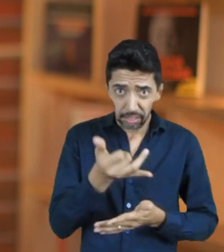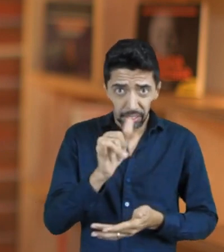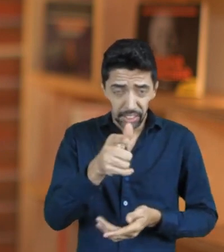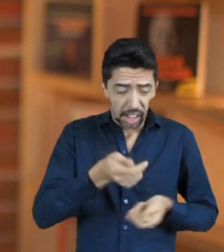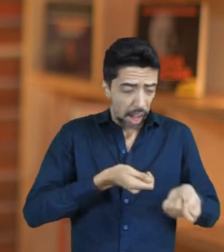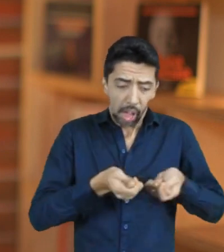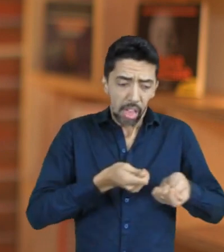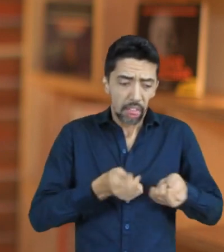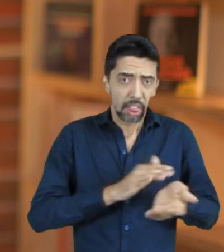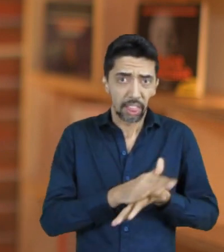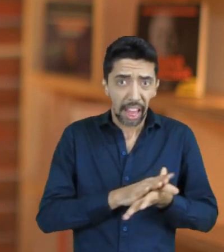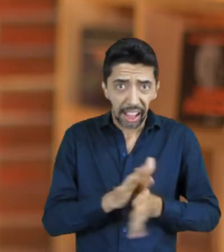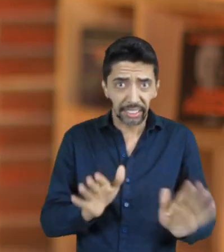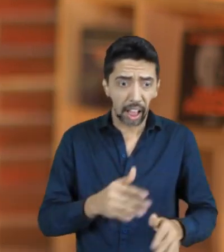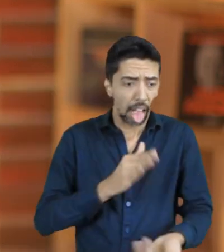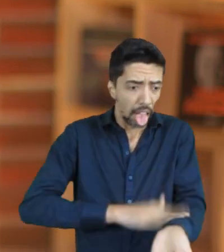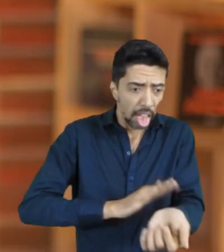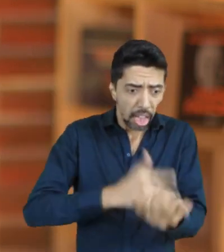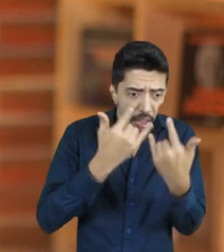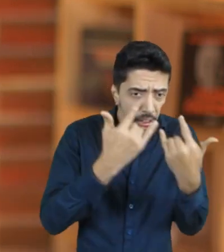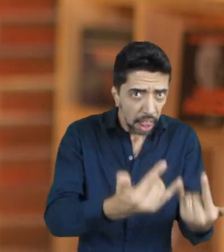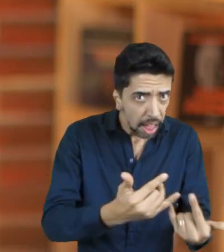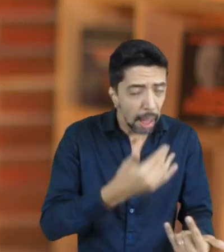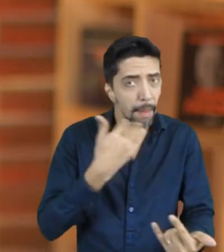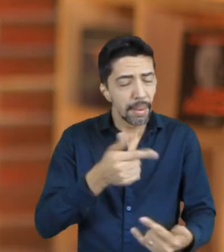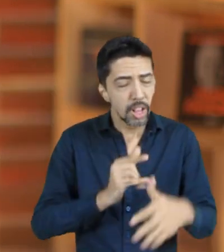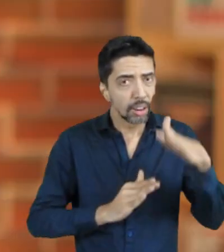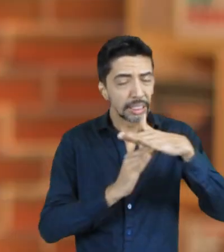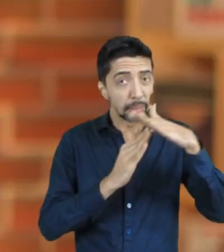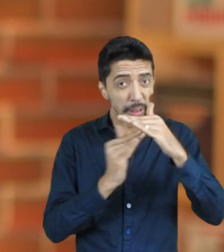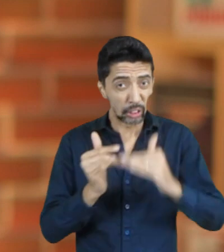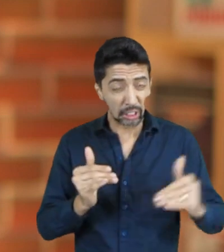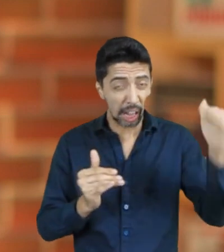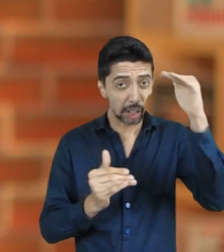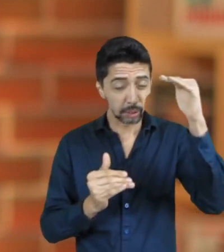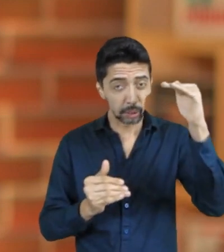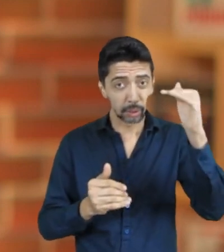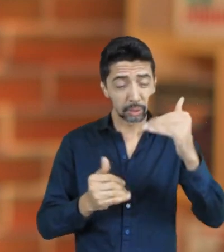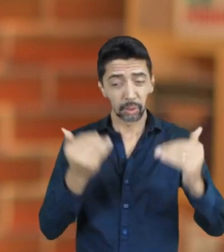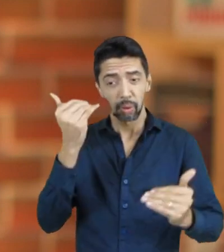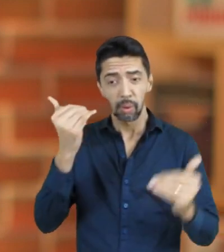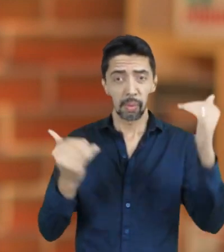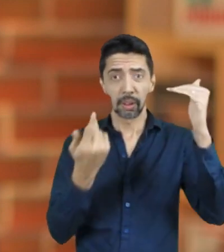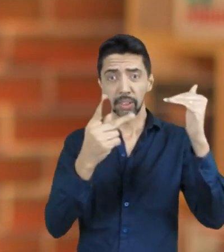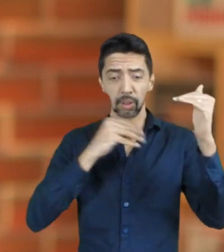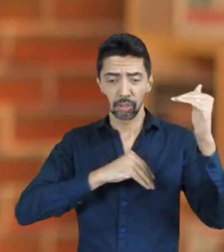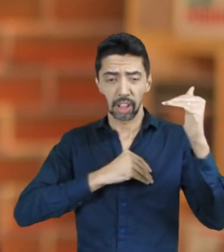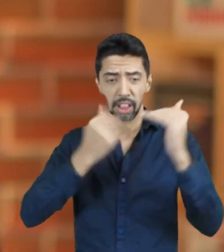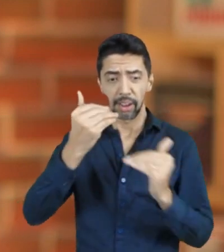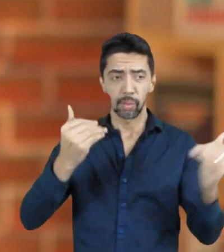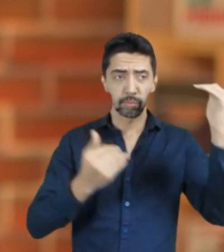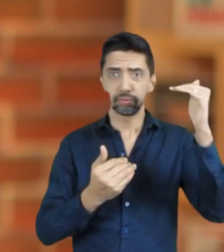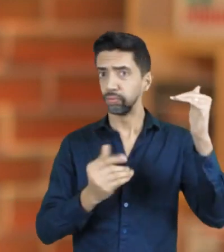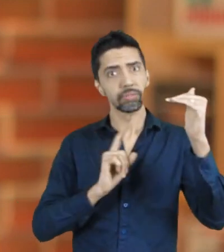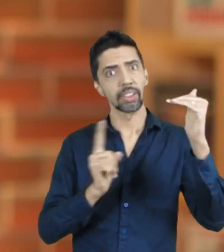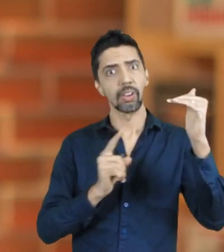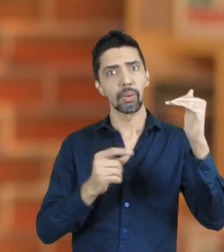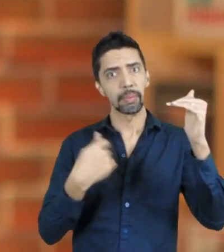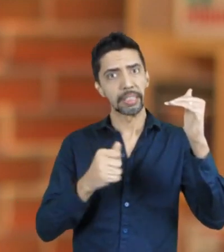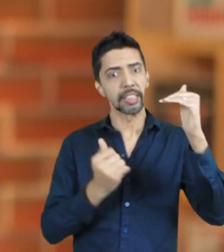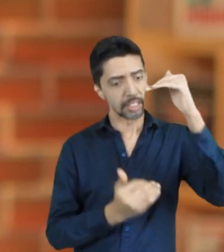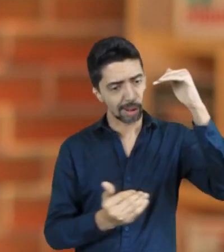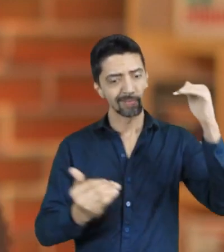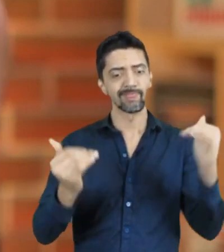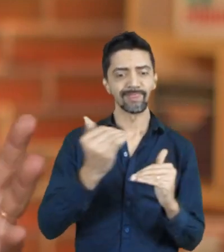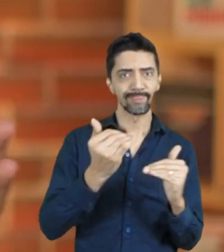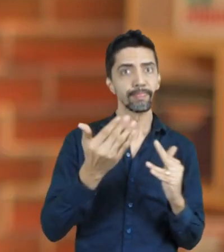financeira para quem não tem domínio e tá descontrolado que é compulsivo não tenham limite acima do seu ganho de preferência